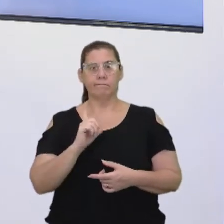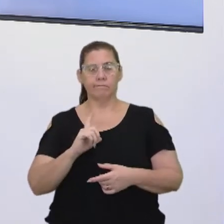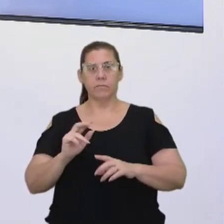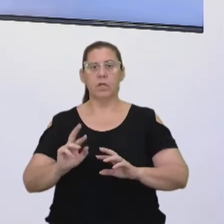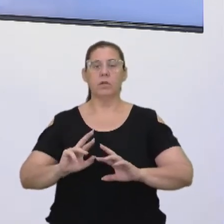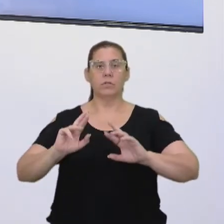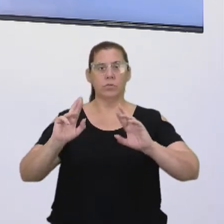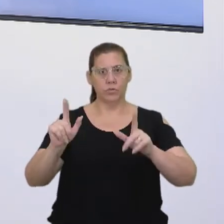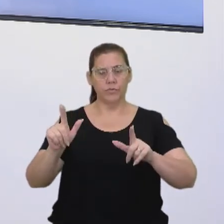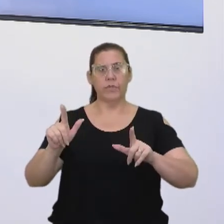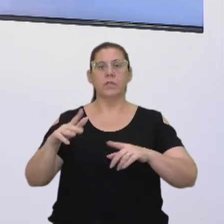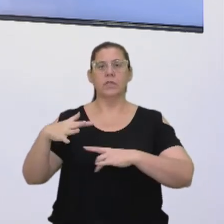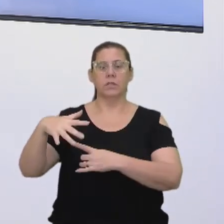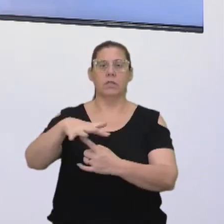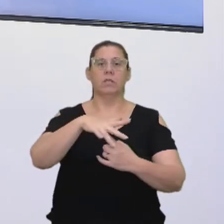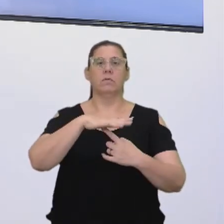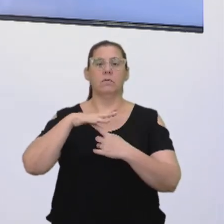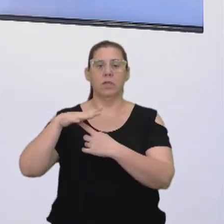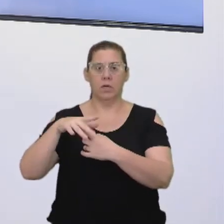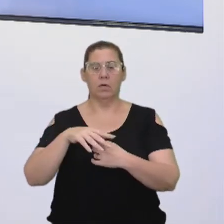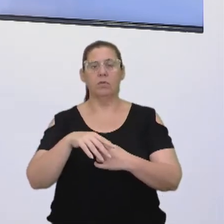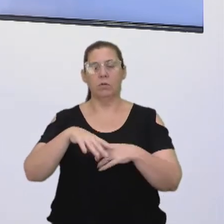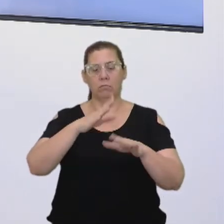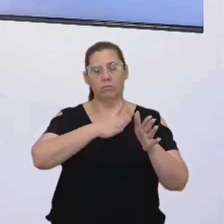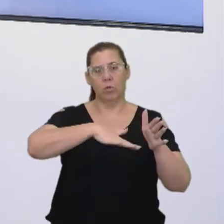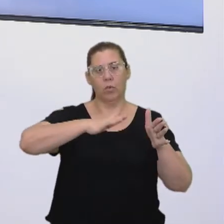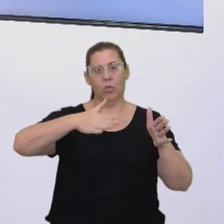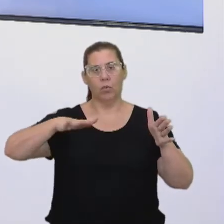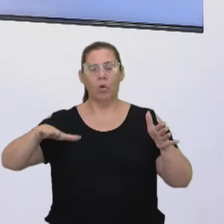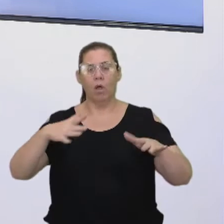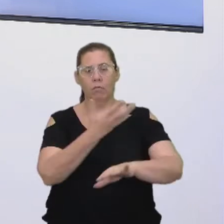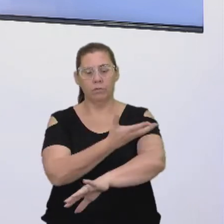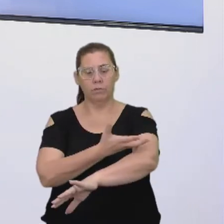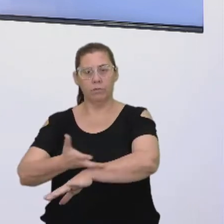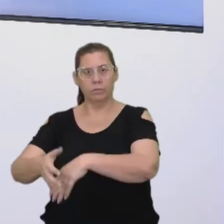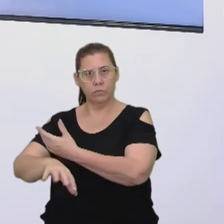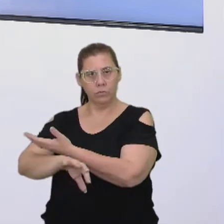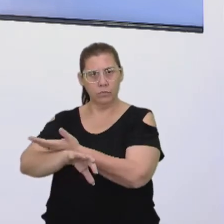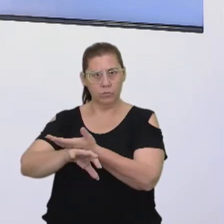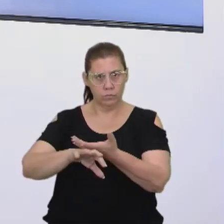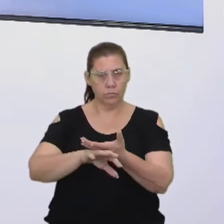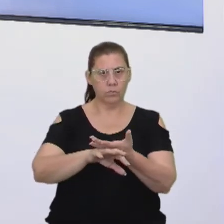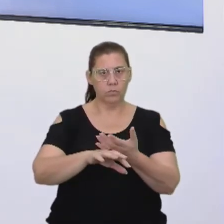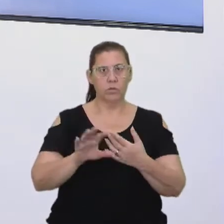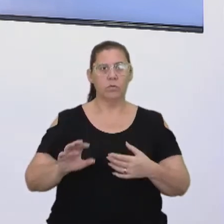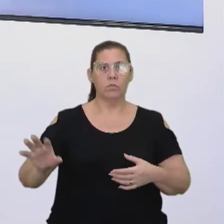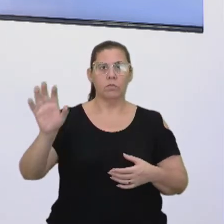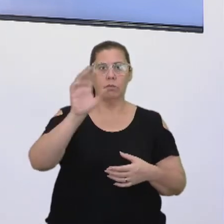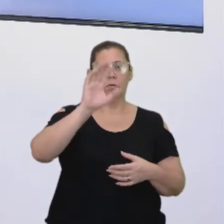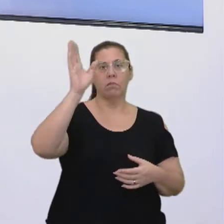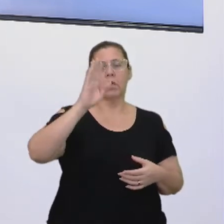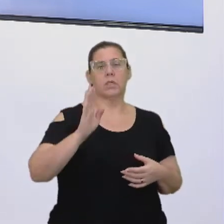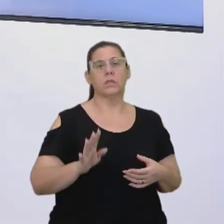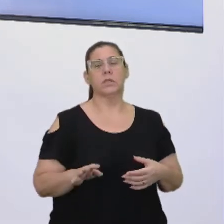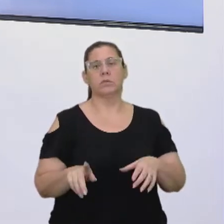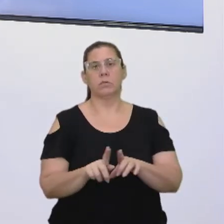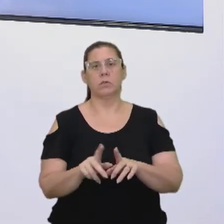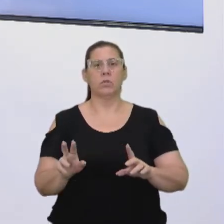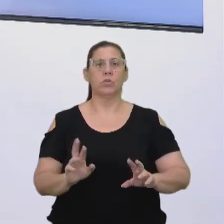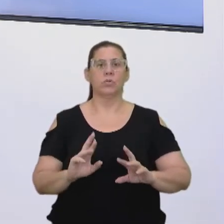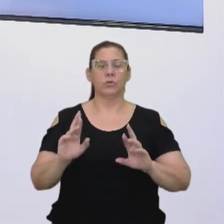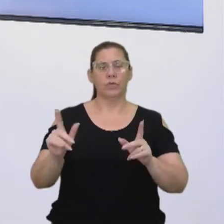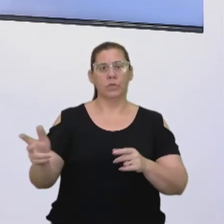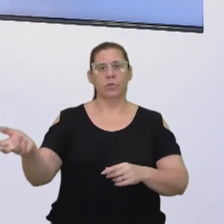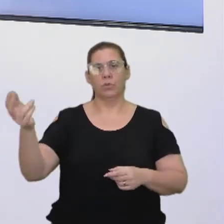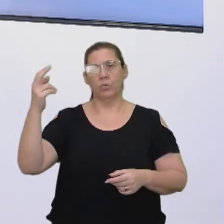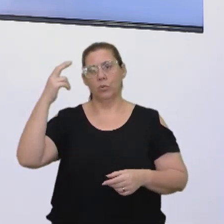diferenças ambientais, né? Tanto de relevo, tanto de vegetação, né, espalhados pelo Brasil. A gente tem diferenças